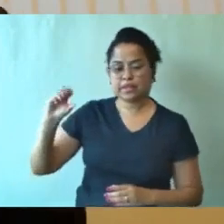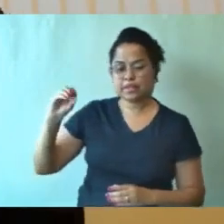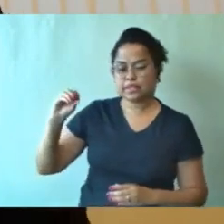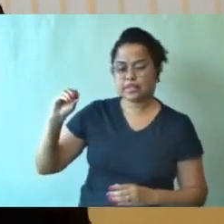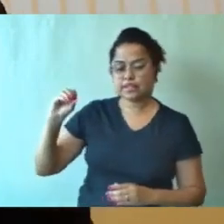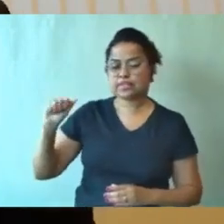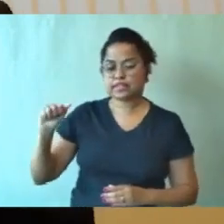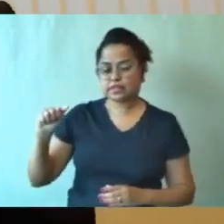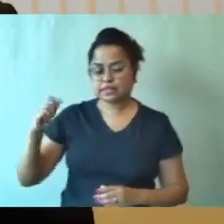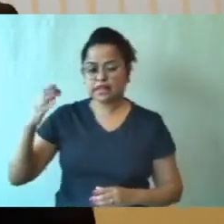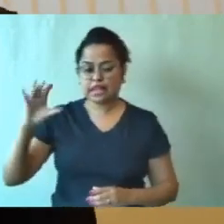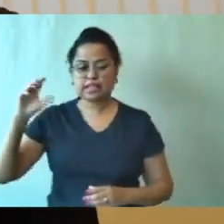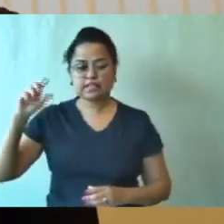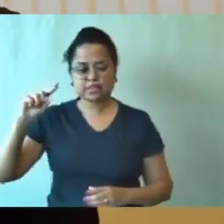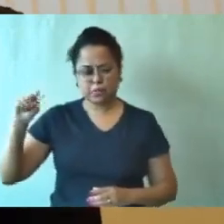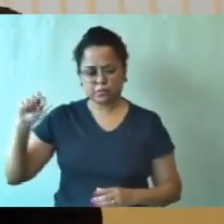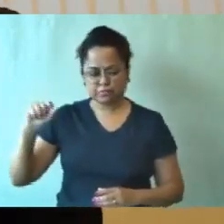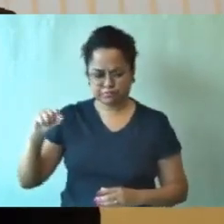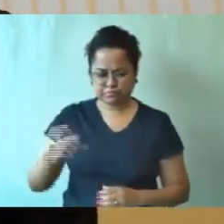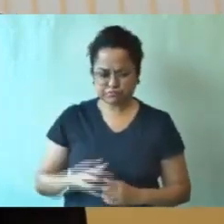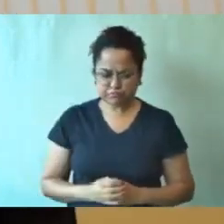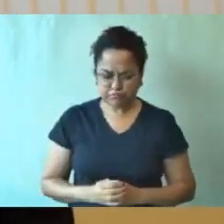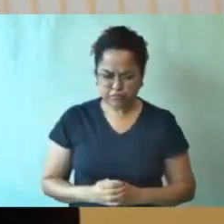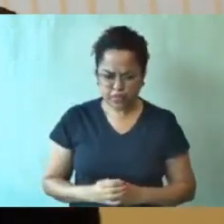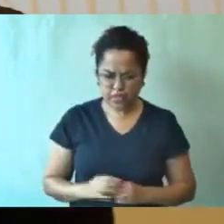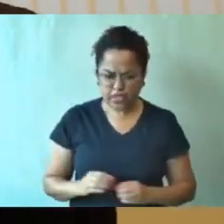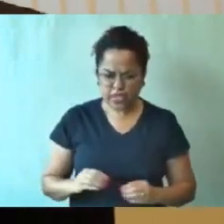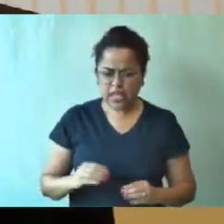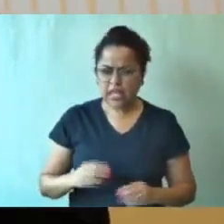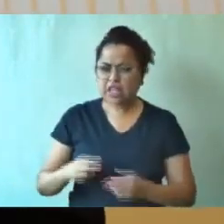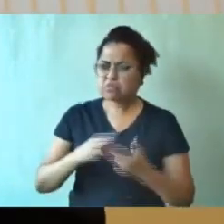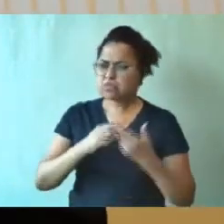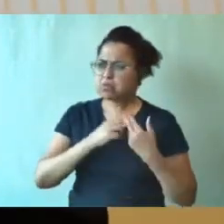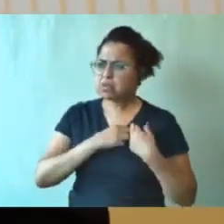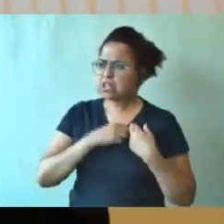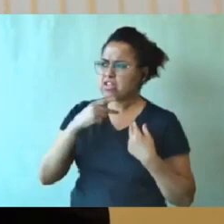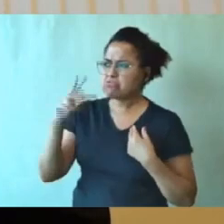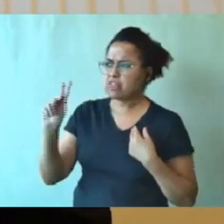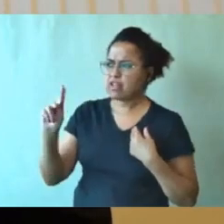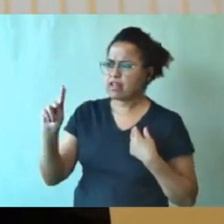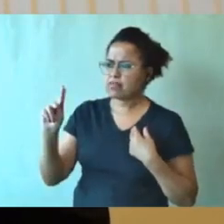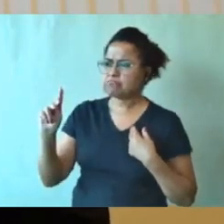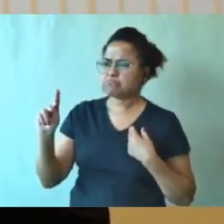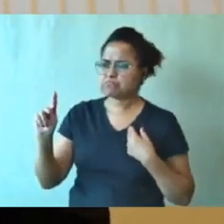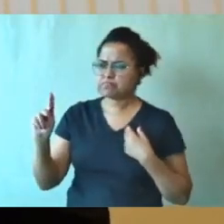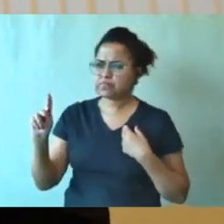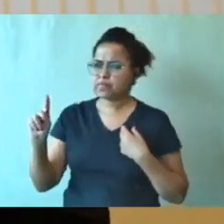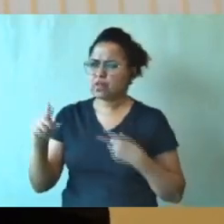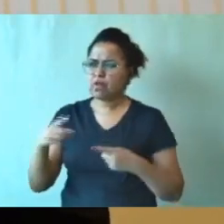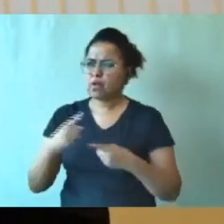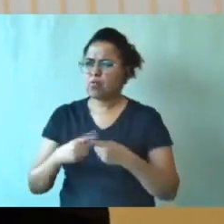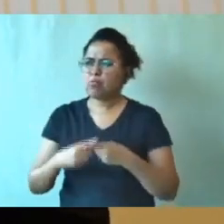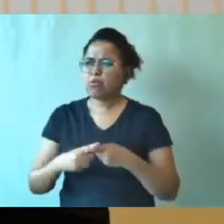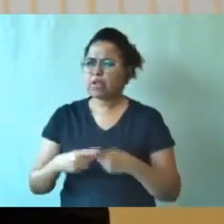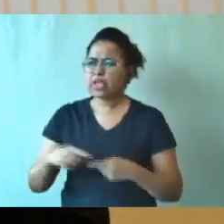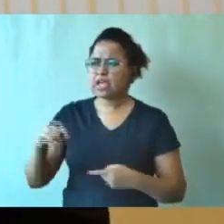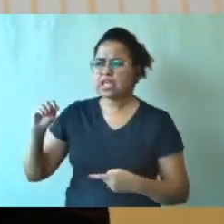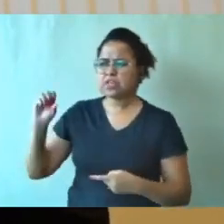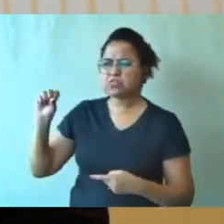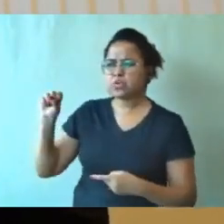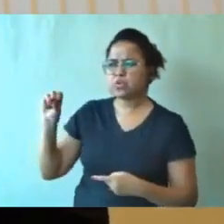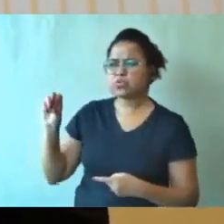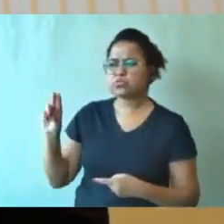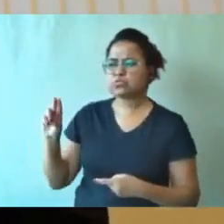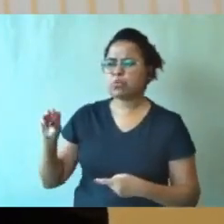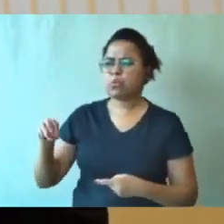Leste, toda receita e qualquer despesa, eventualidade dela. Por que que a Sumob demorou tanto para responder